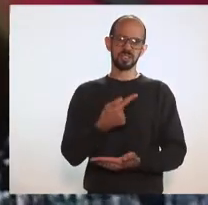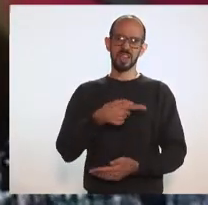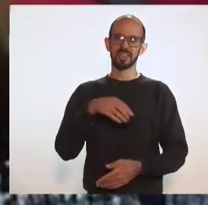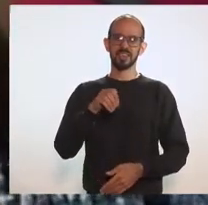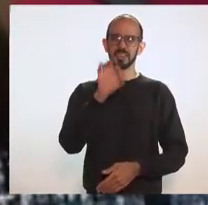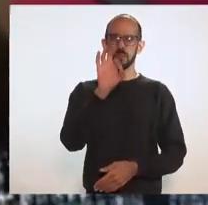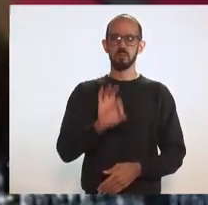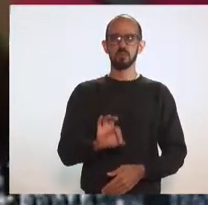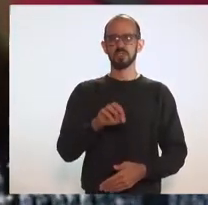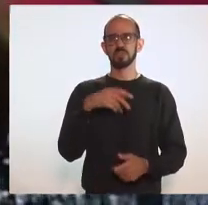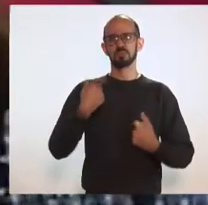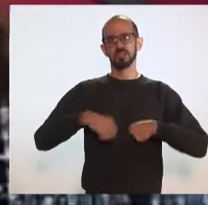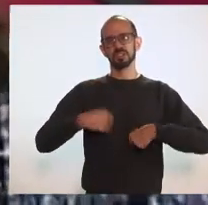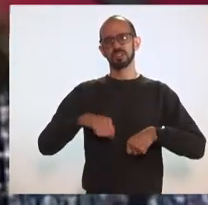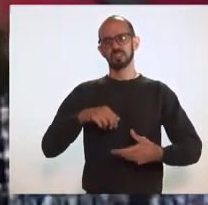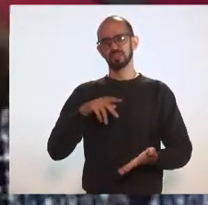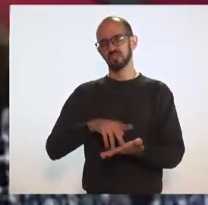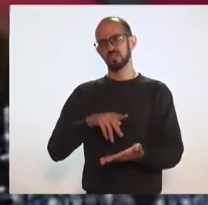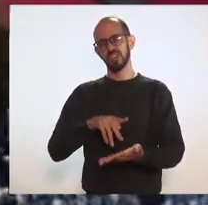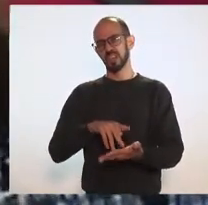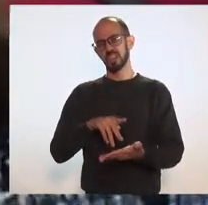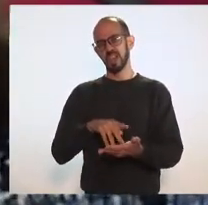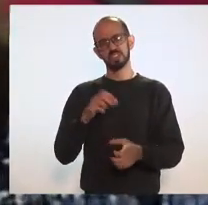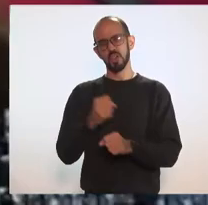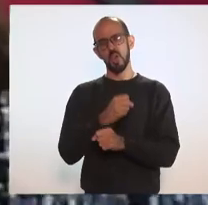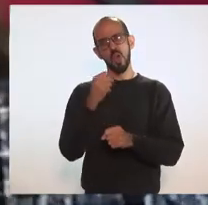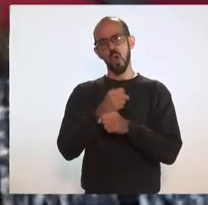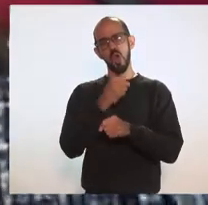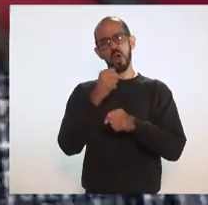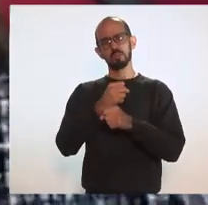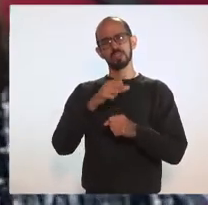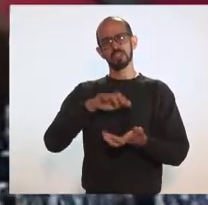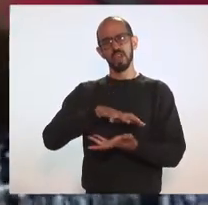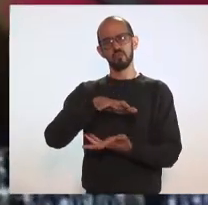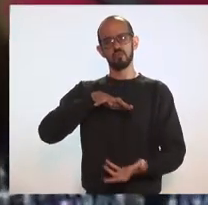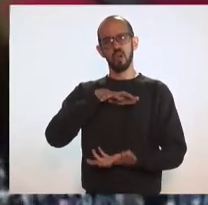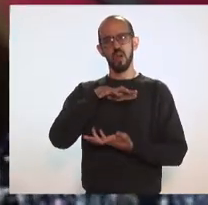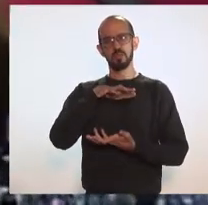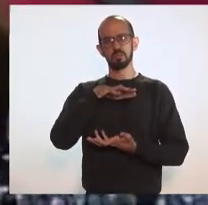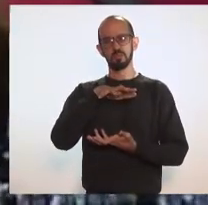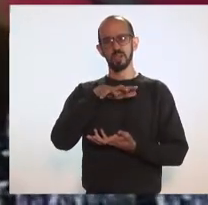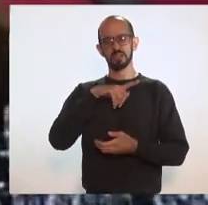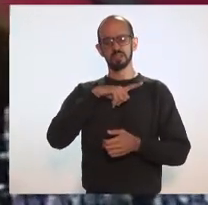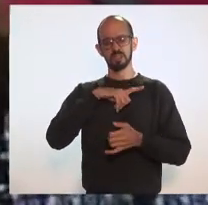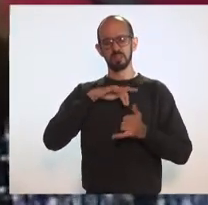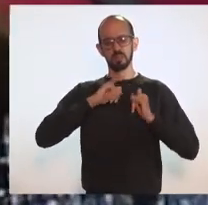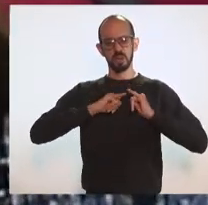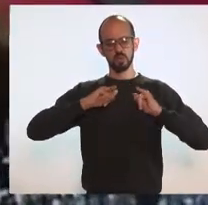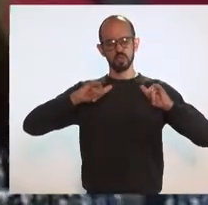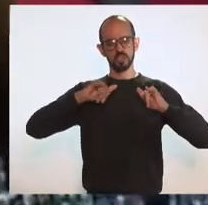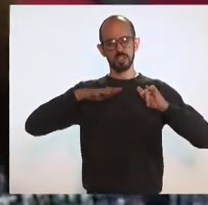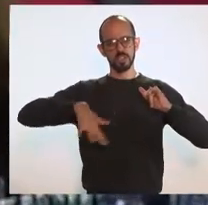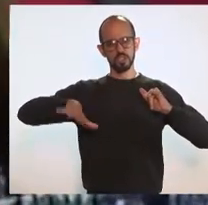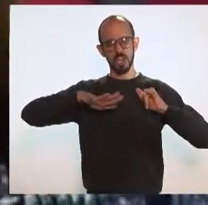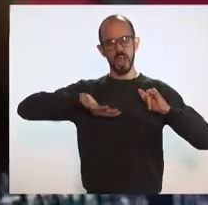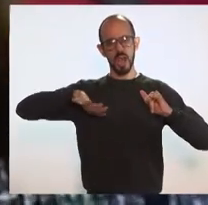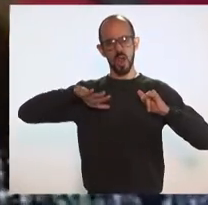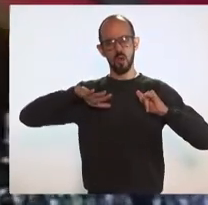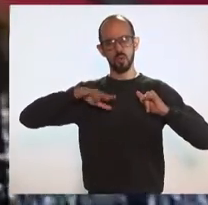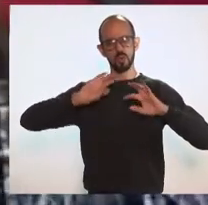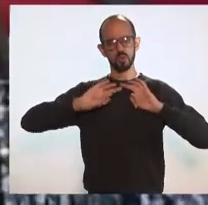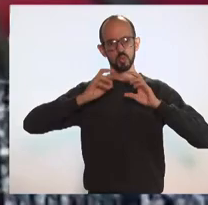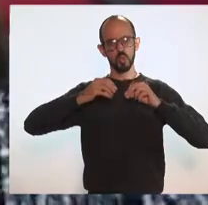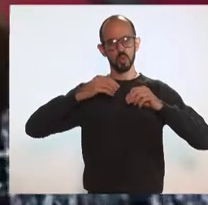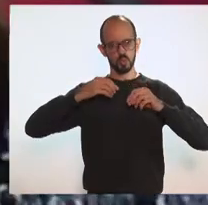precisão verdadeiramente de obras de reforma a uma notícia geral todos nós